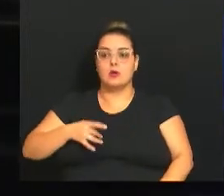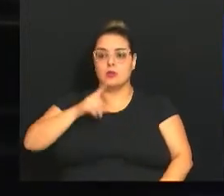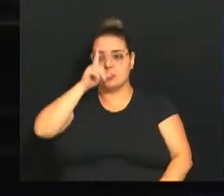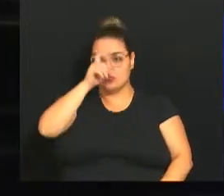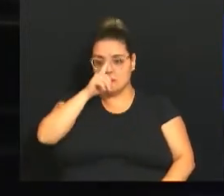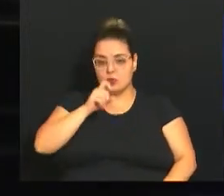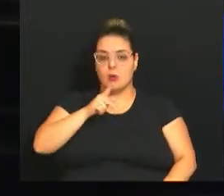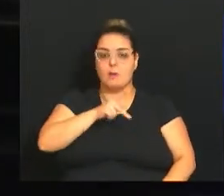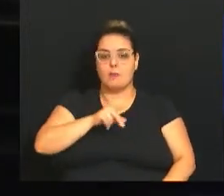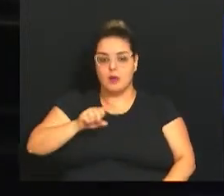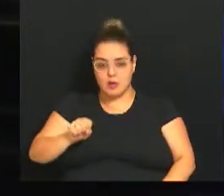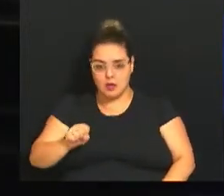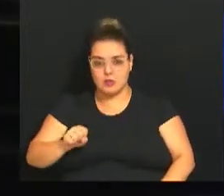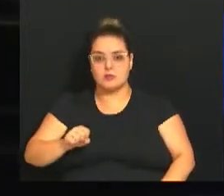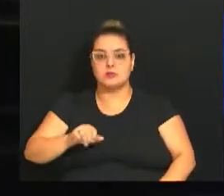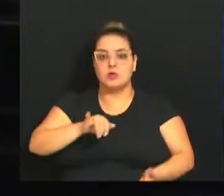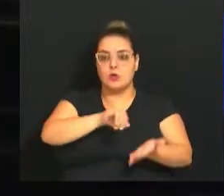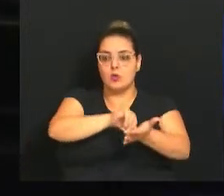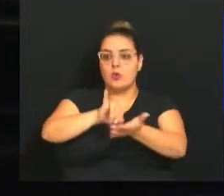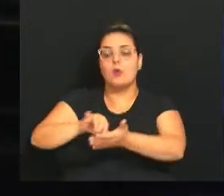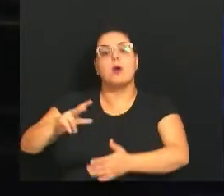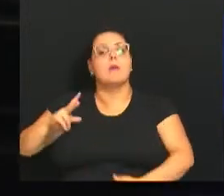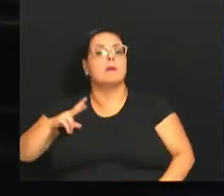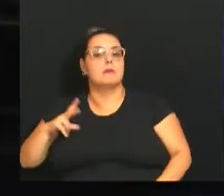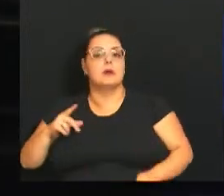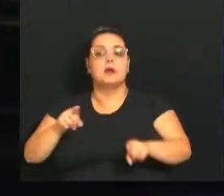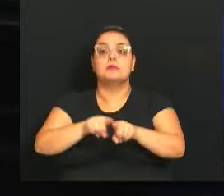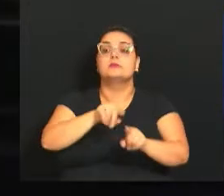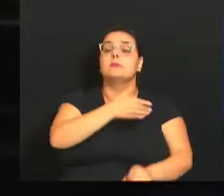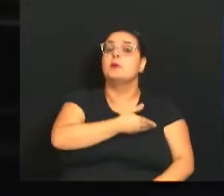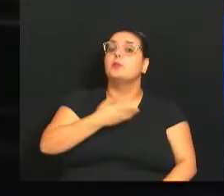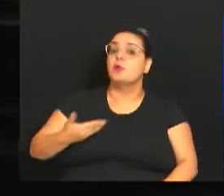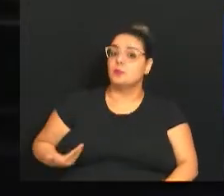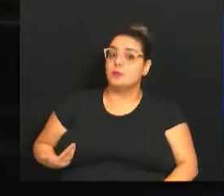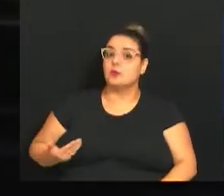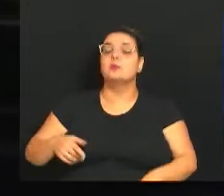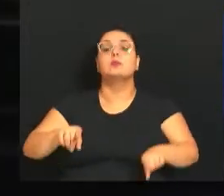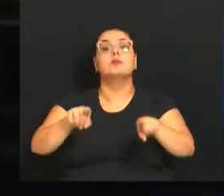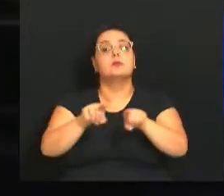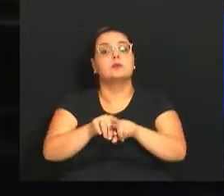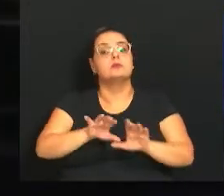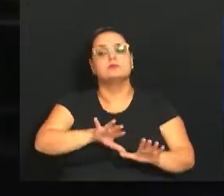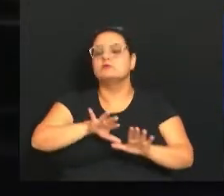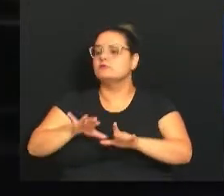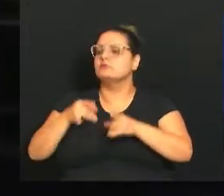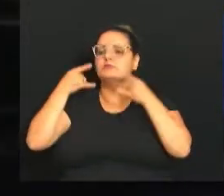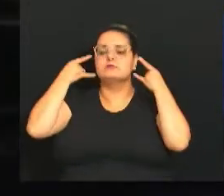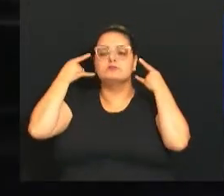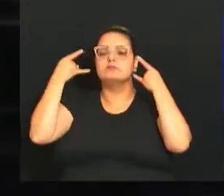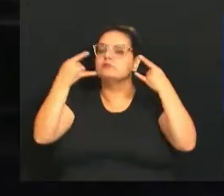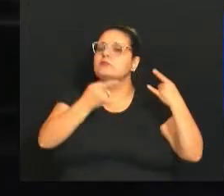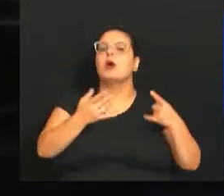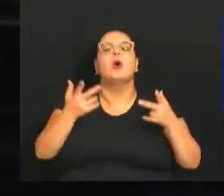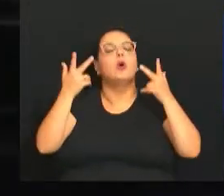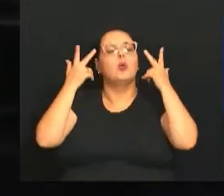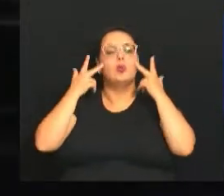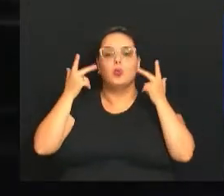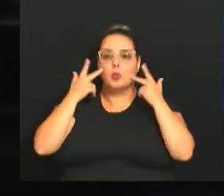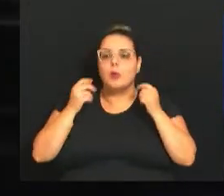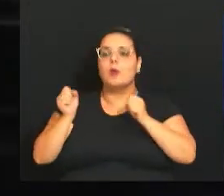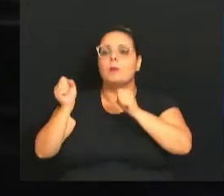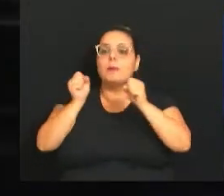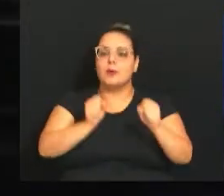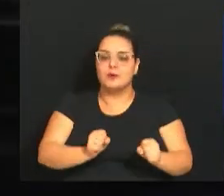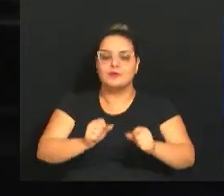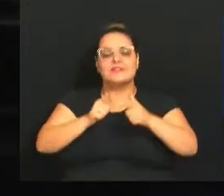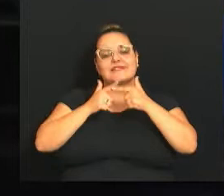e unidades de saúde, privadas e públicas. Fora isso, sem máscaras, a volta à normalidade, podemos voltar a